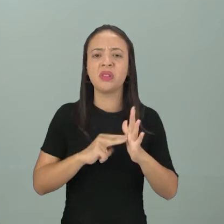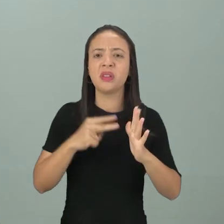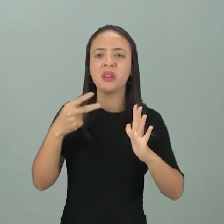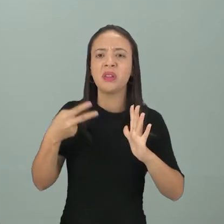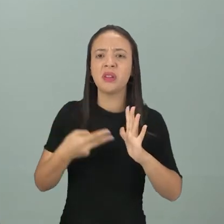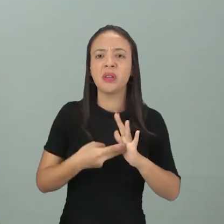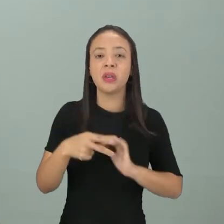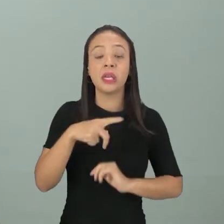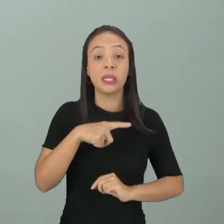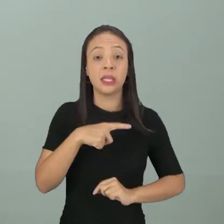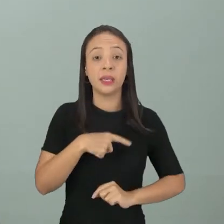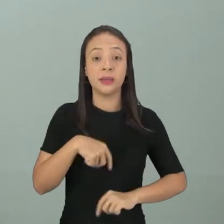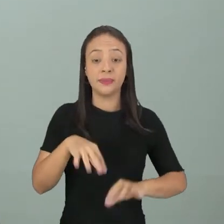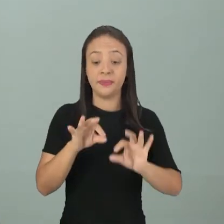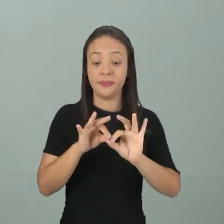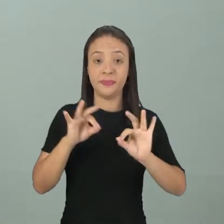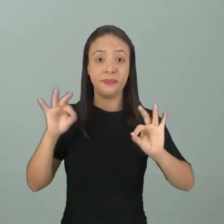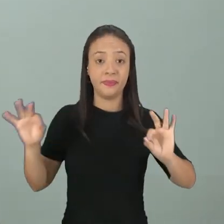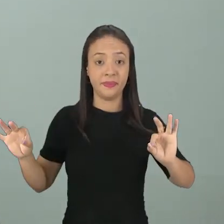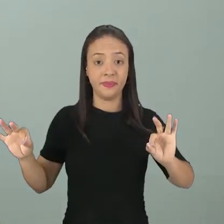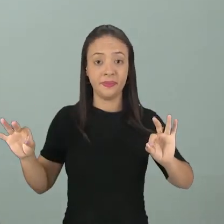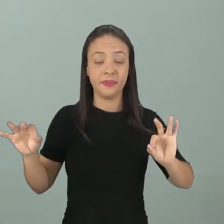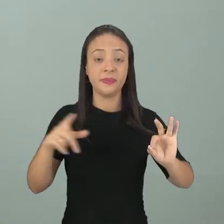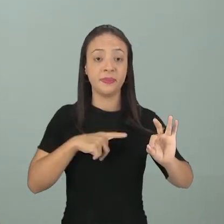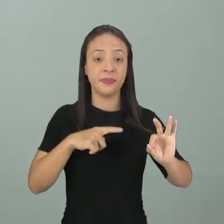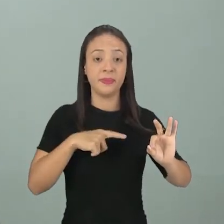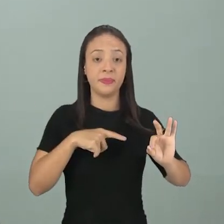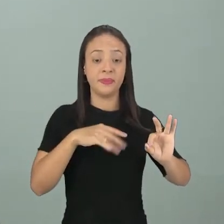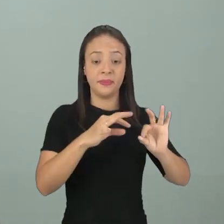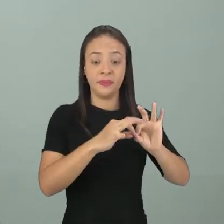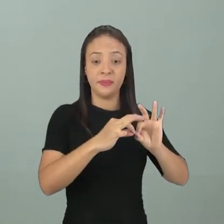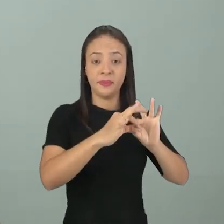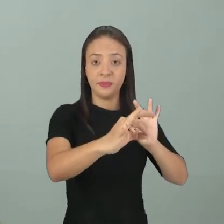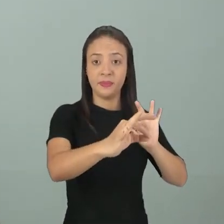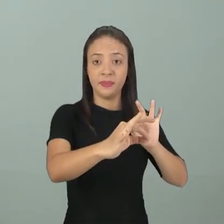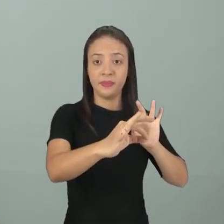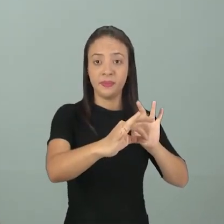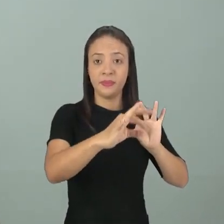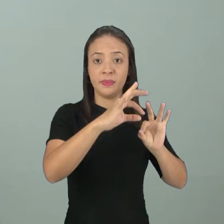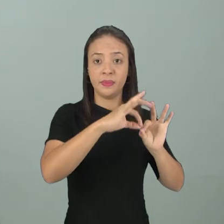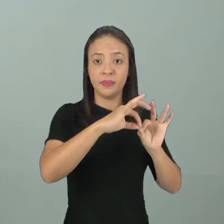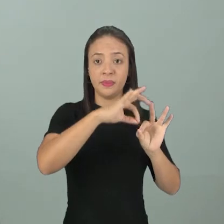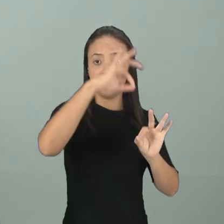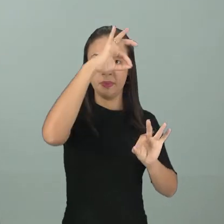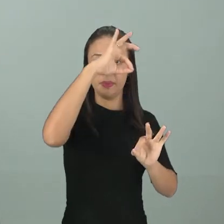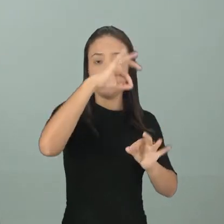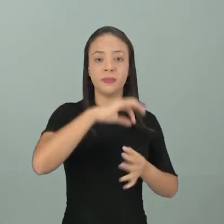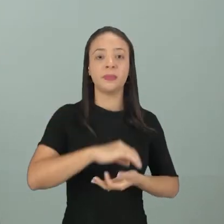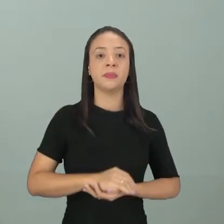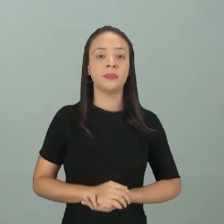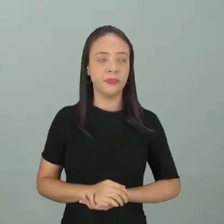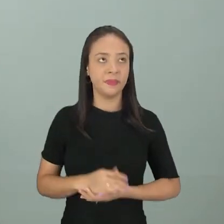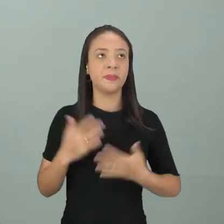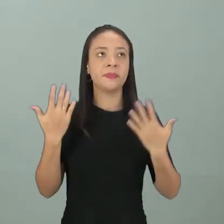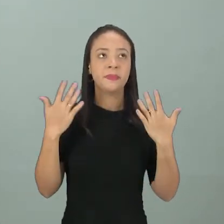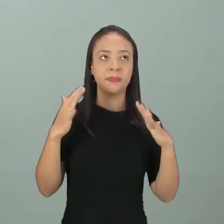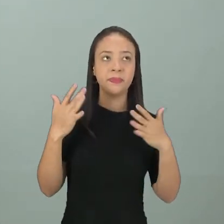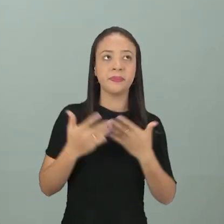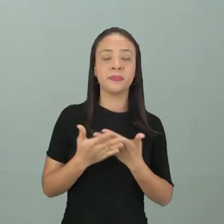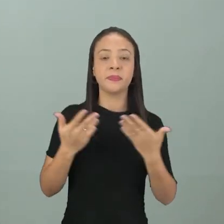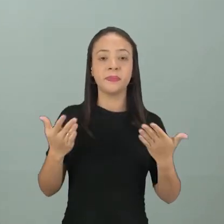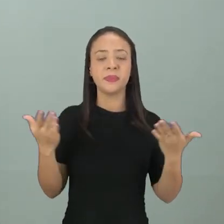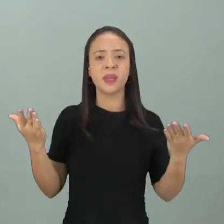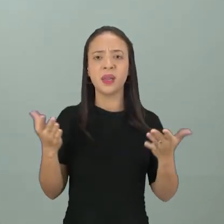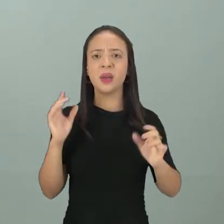essas? Eles vão ter comprimento, eles vão ter largura e eles vão ter altura. Muito bem, crianças.